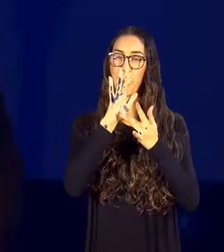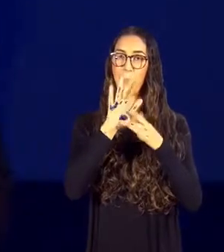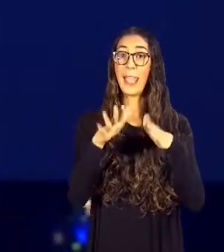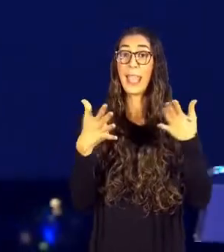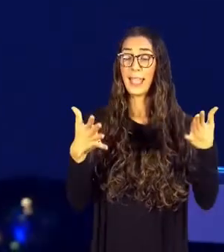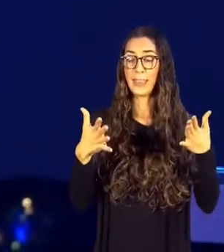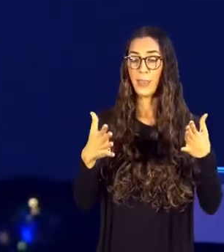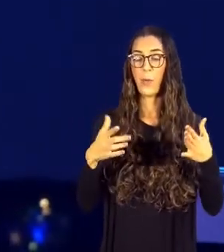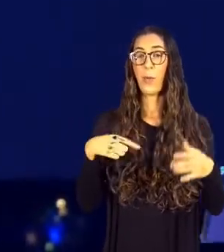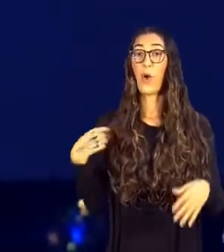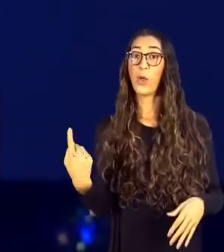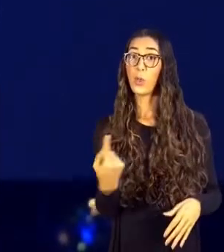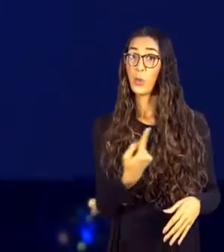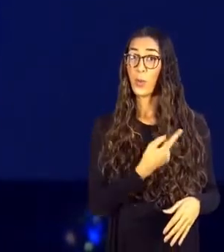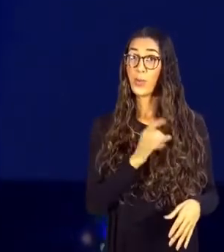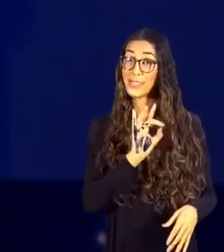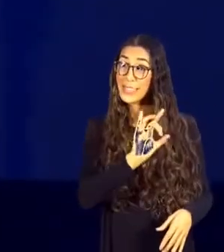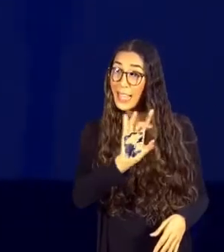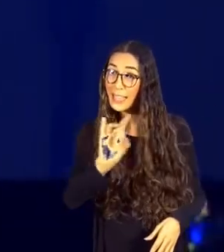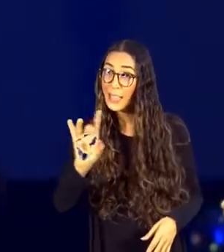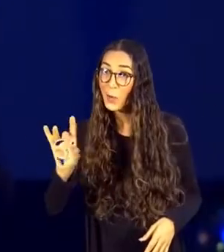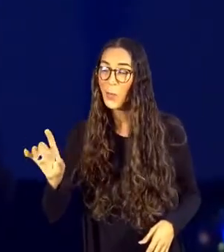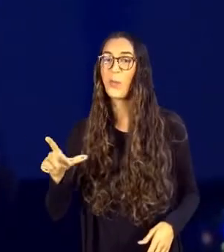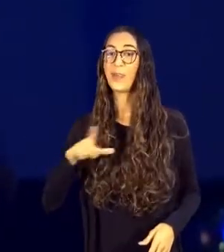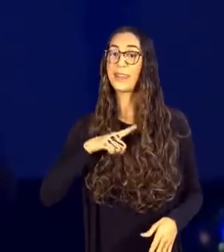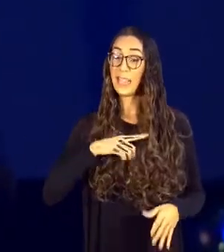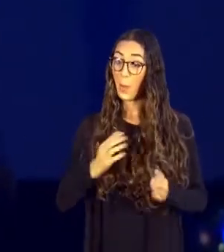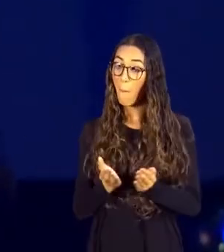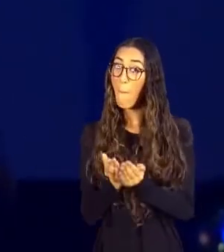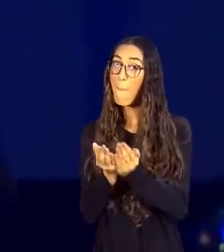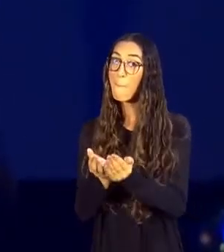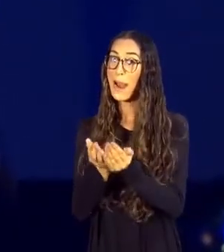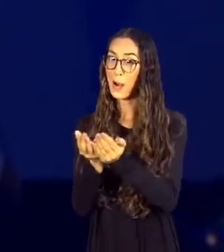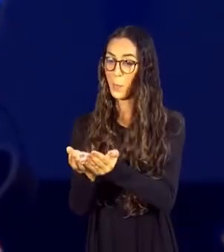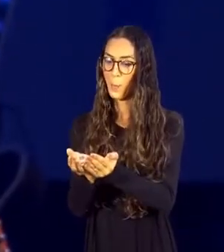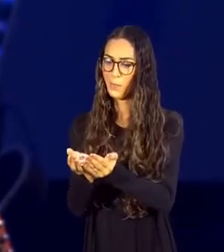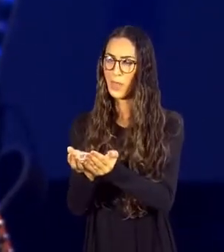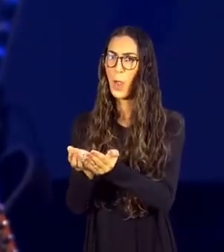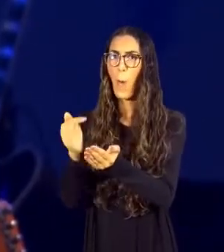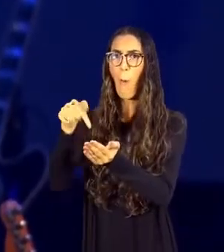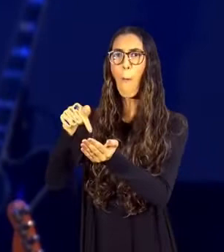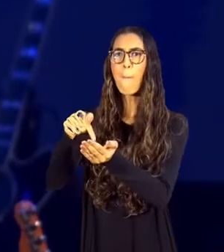furado. Por que furado, pastor Ciro? Por causa do pecado.